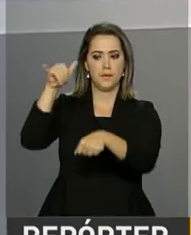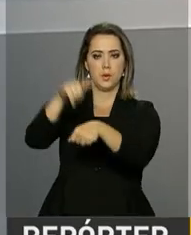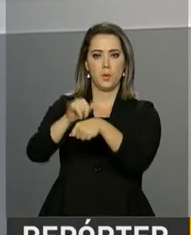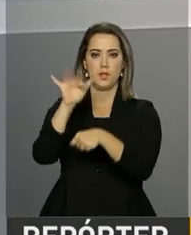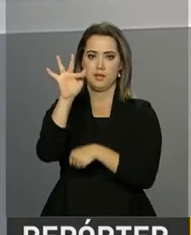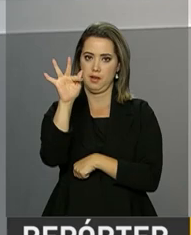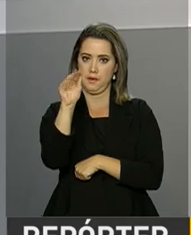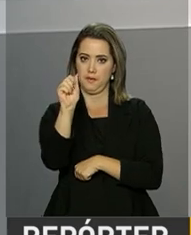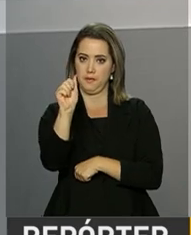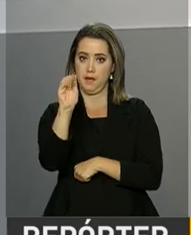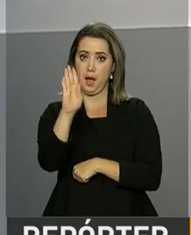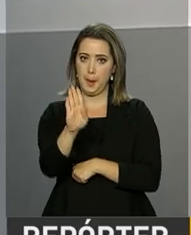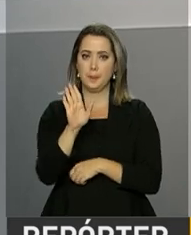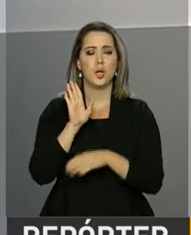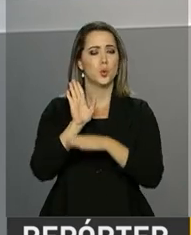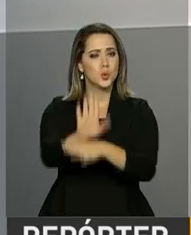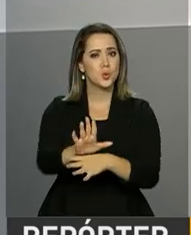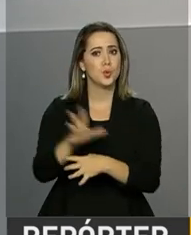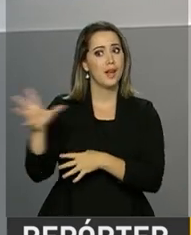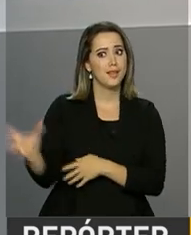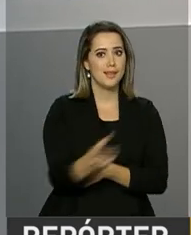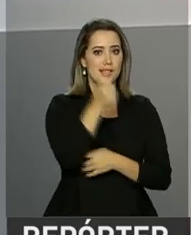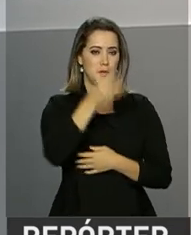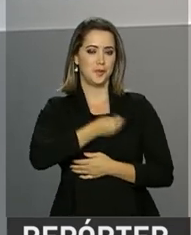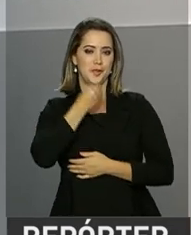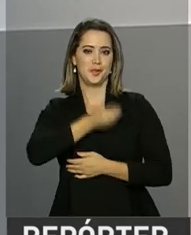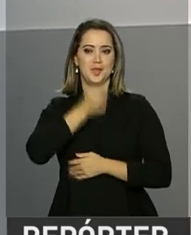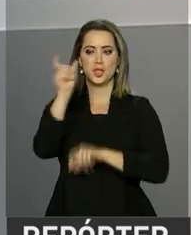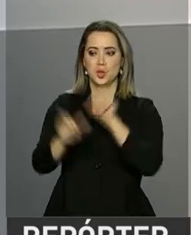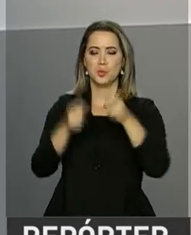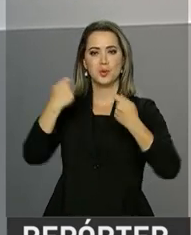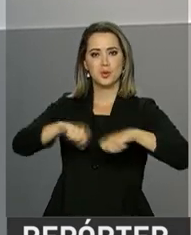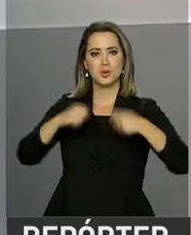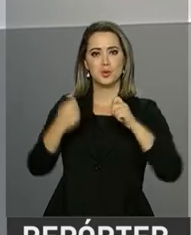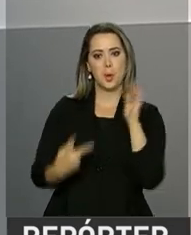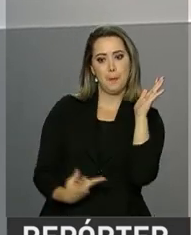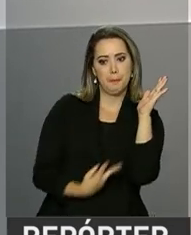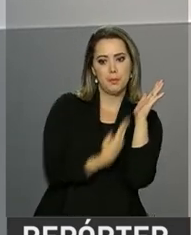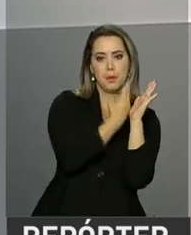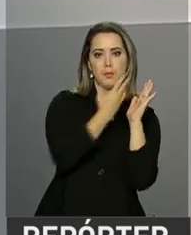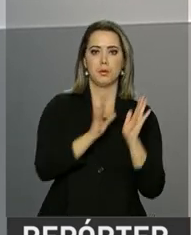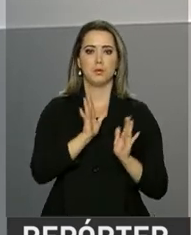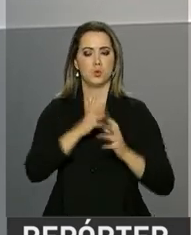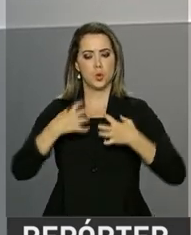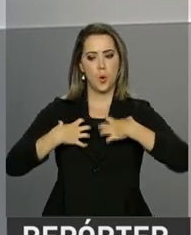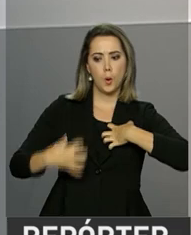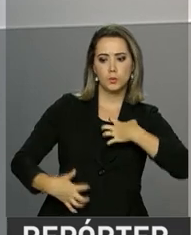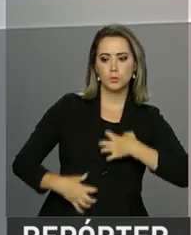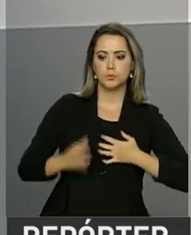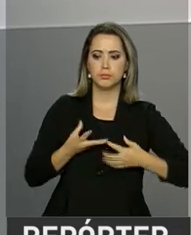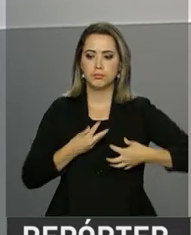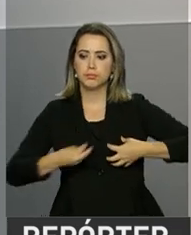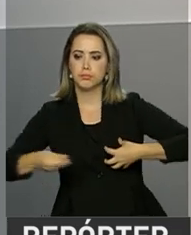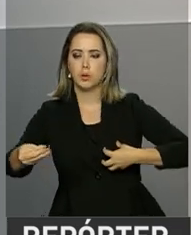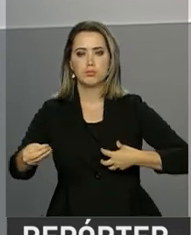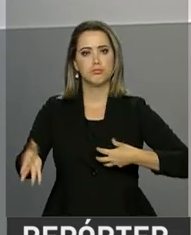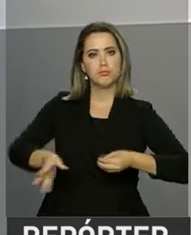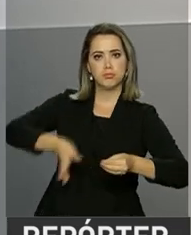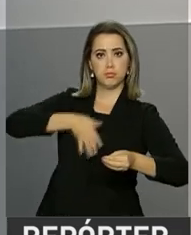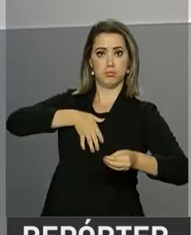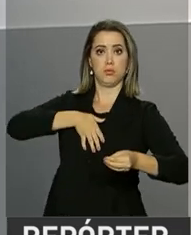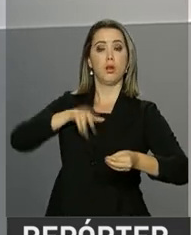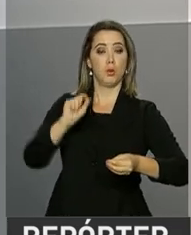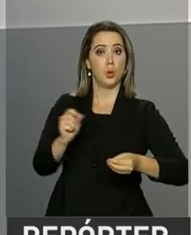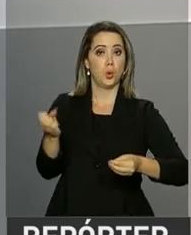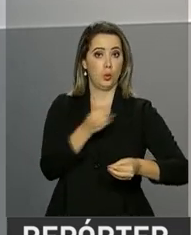Aérea Brasileira TM ajudado a salvar vidas de pacientes que precisam de Um transplante de órgãos há exatamente um ano o